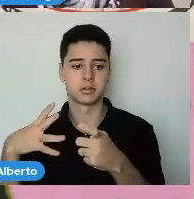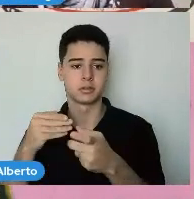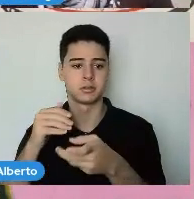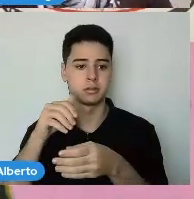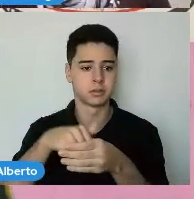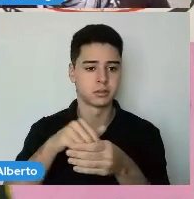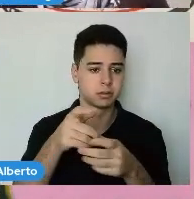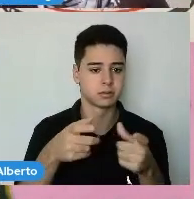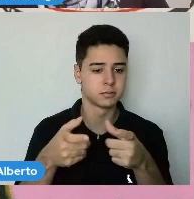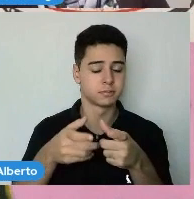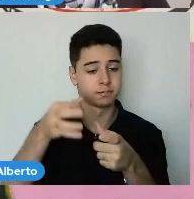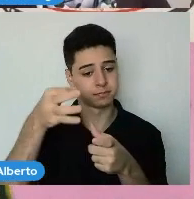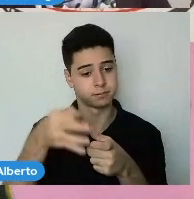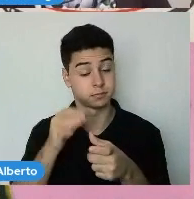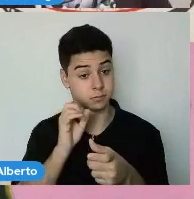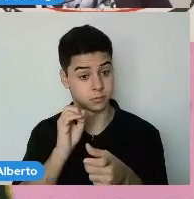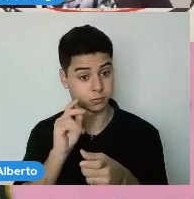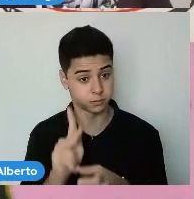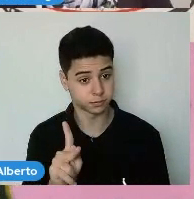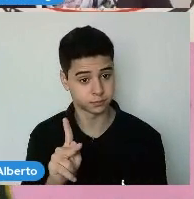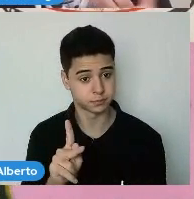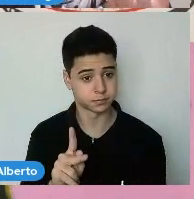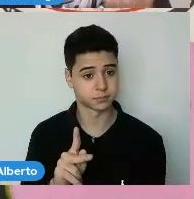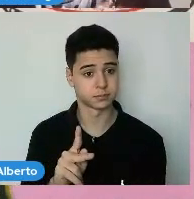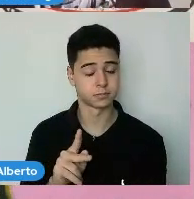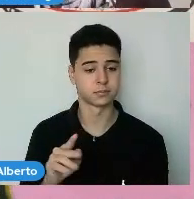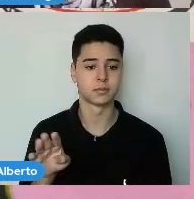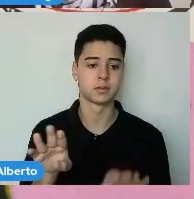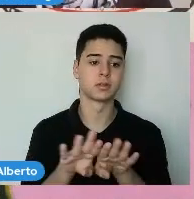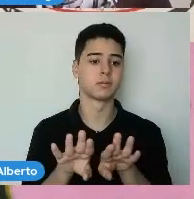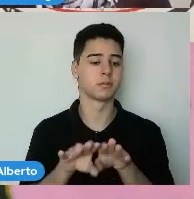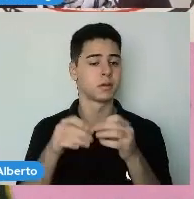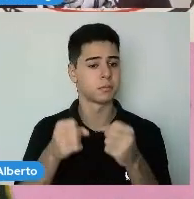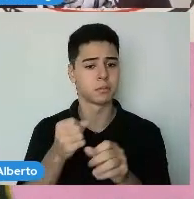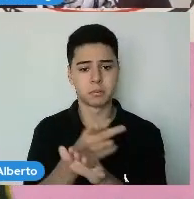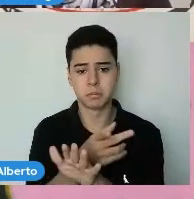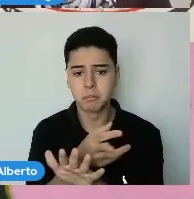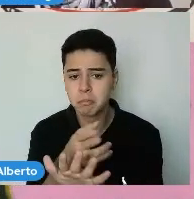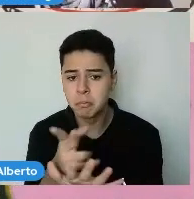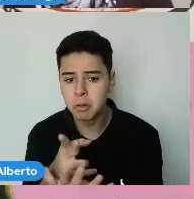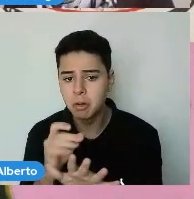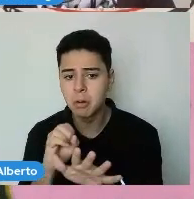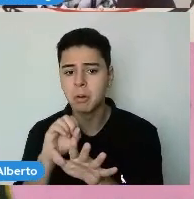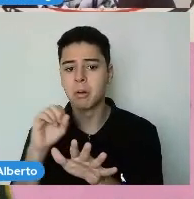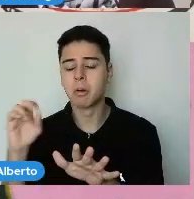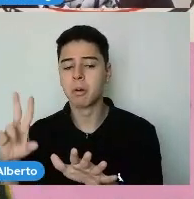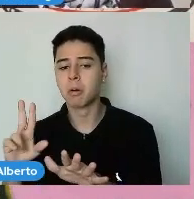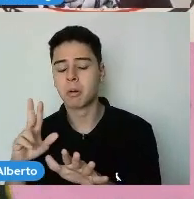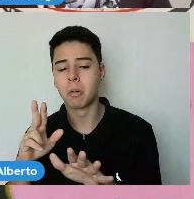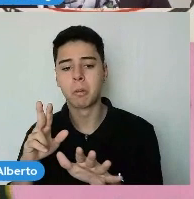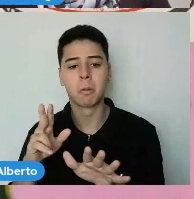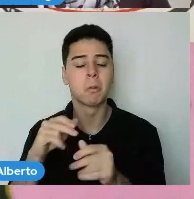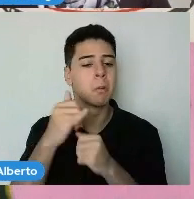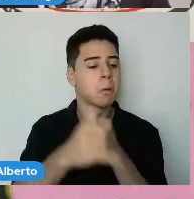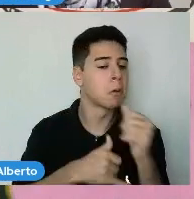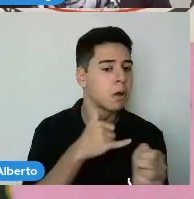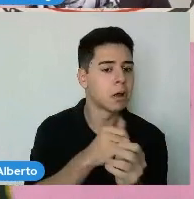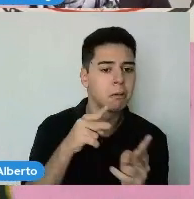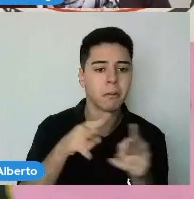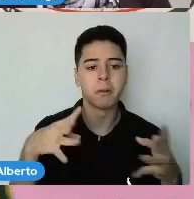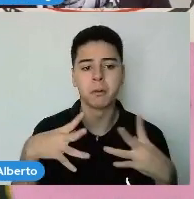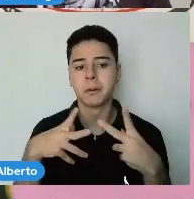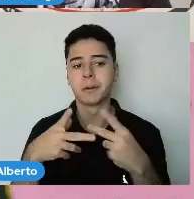determinado espaço, ok? Também elas podem ser multimídia ou multissensoriais. A ideia é